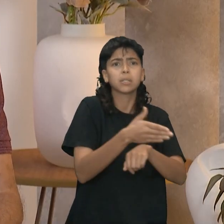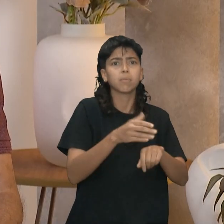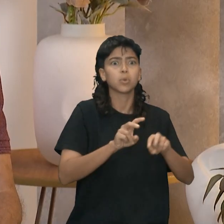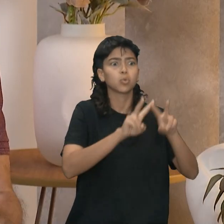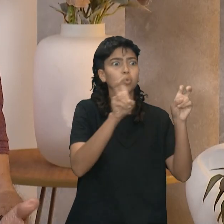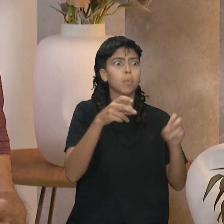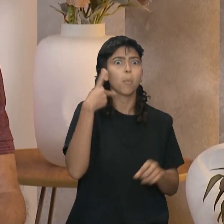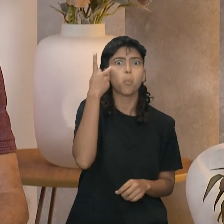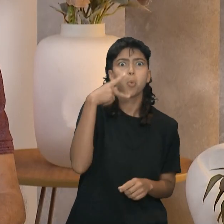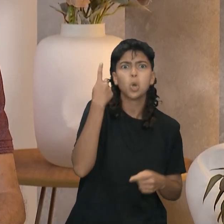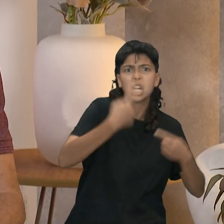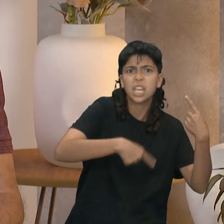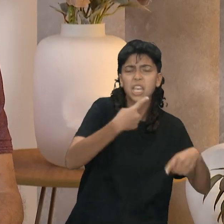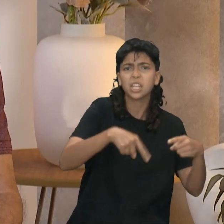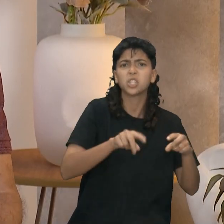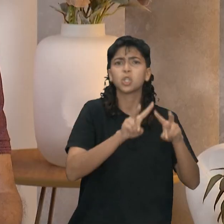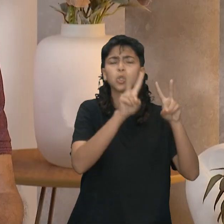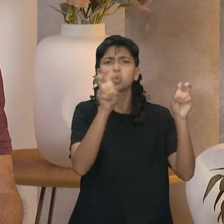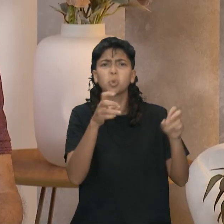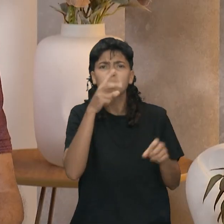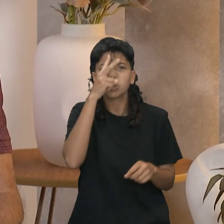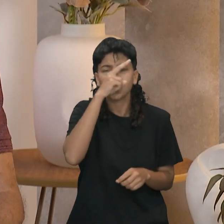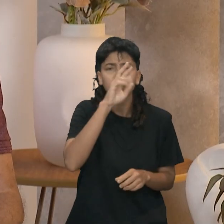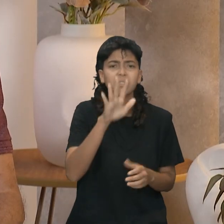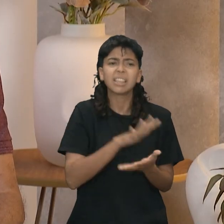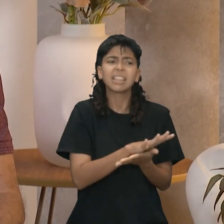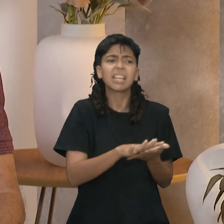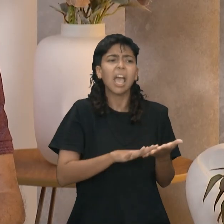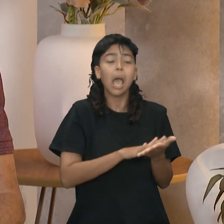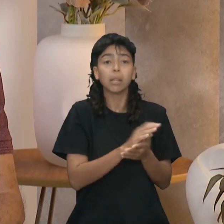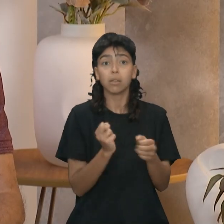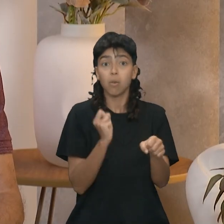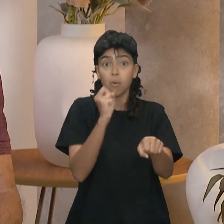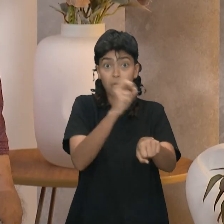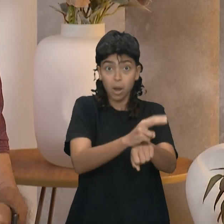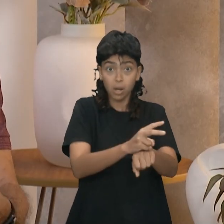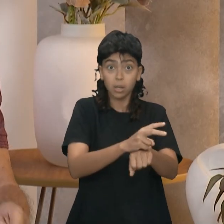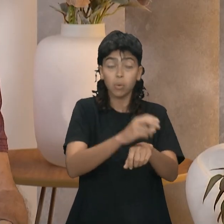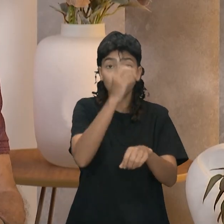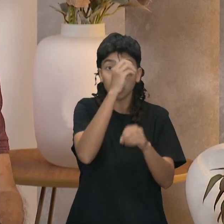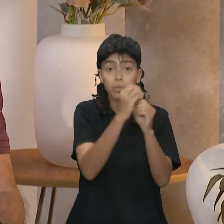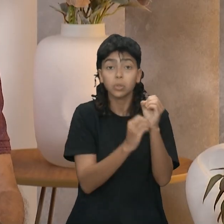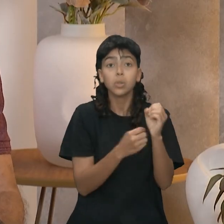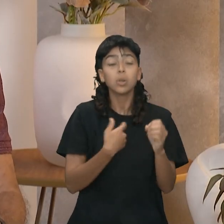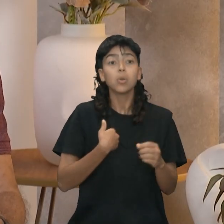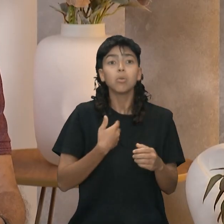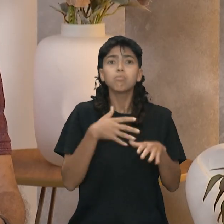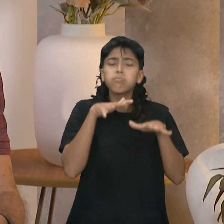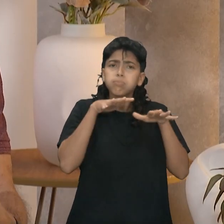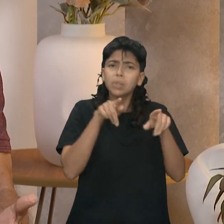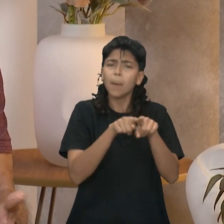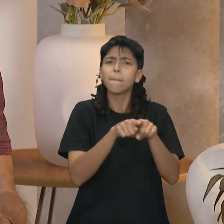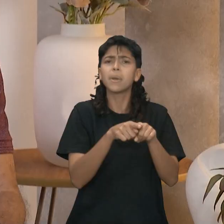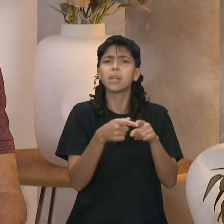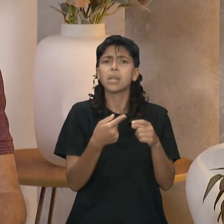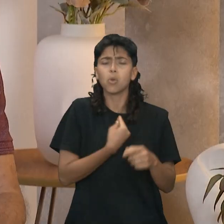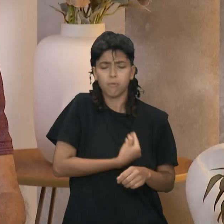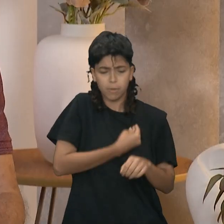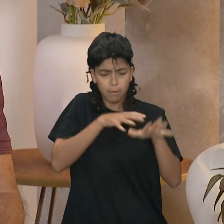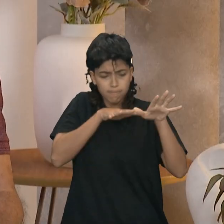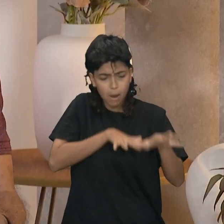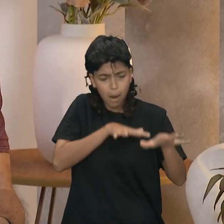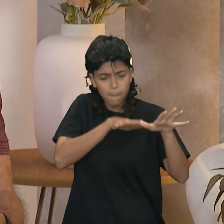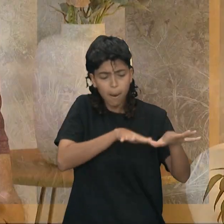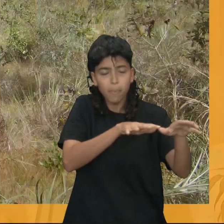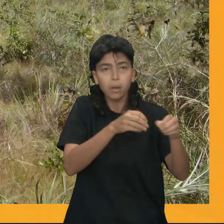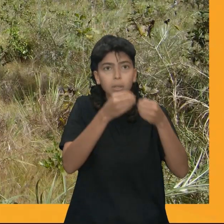da sociedade. E quando eu entrei no curso de História e meu envolvimento com o movimento estudantil, eu passei a ver uma outra realidade, né?